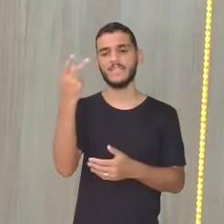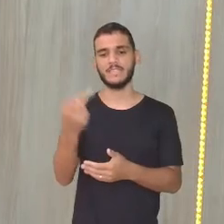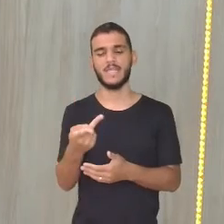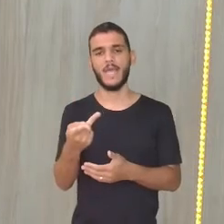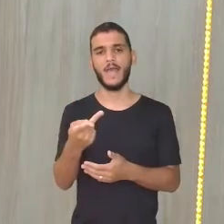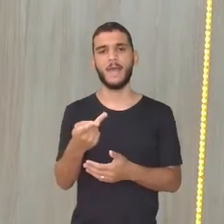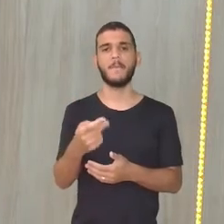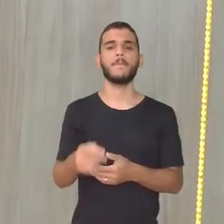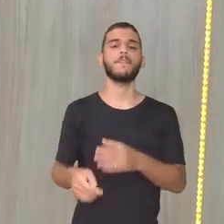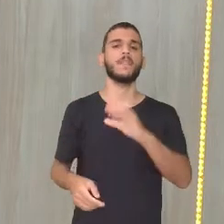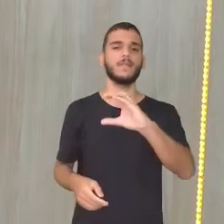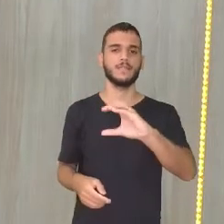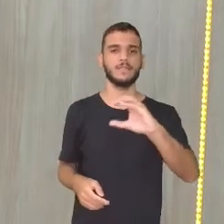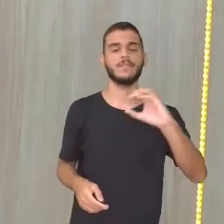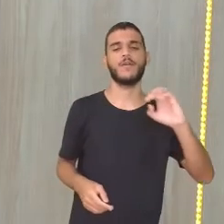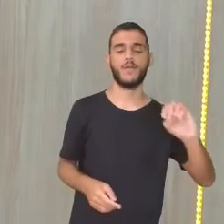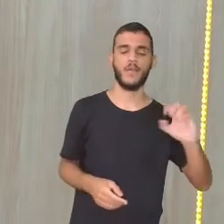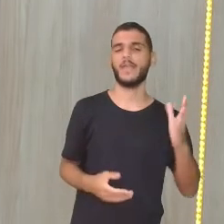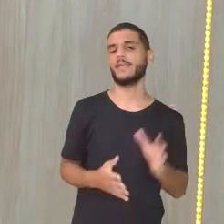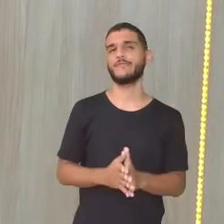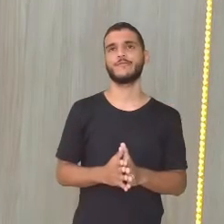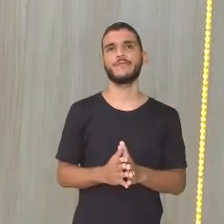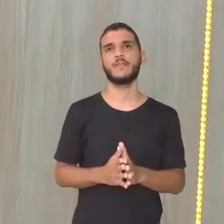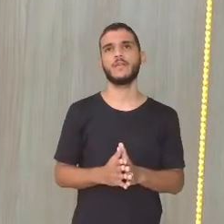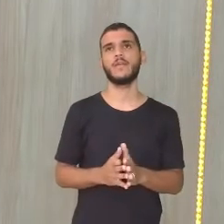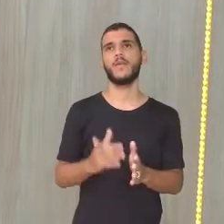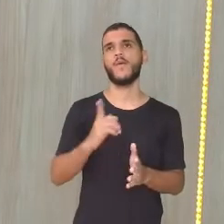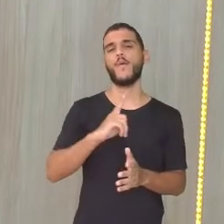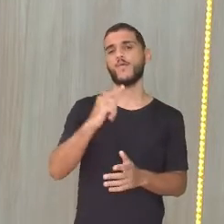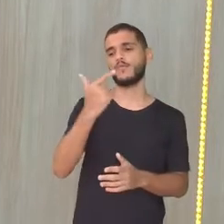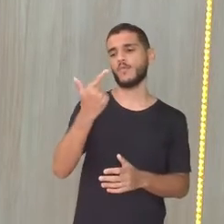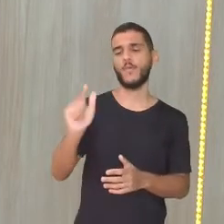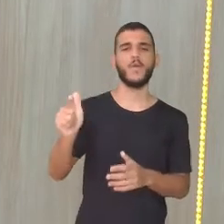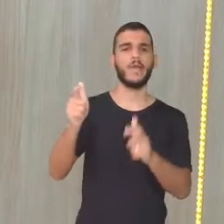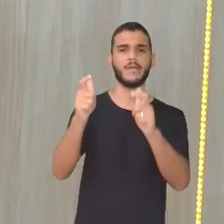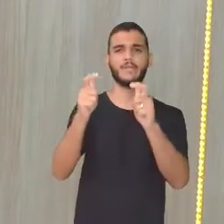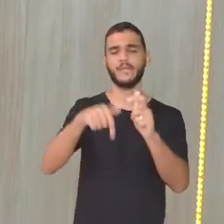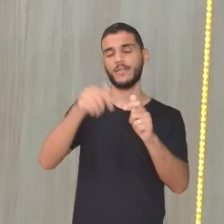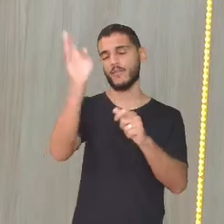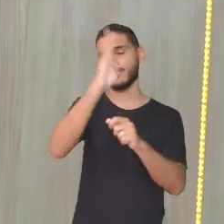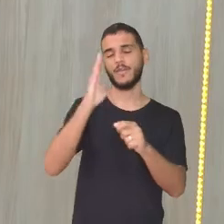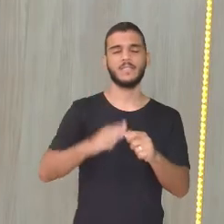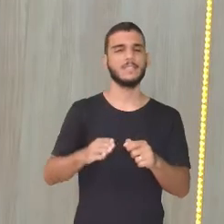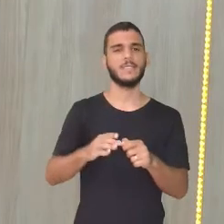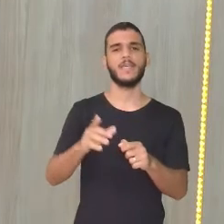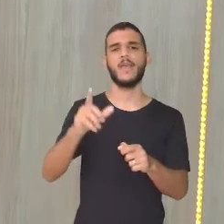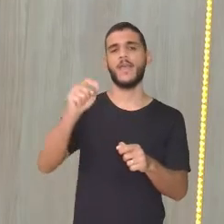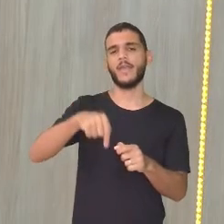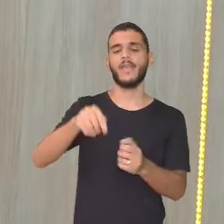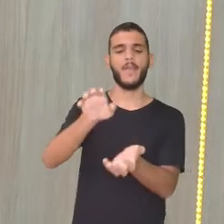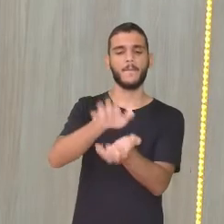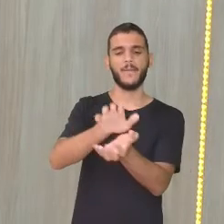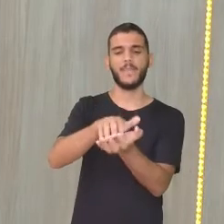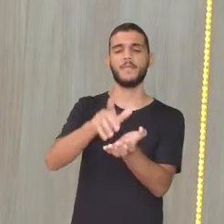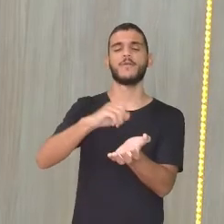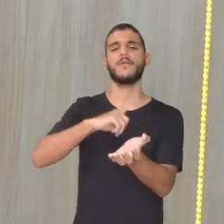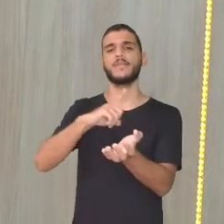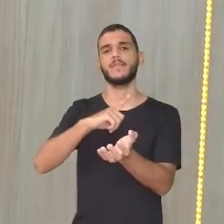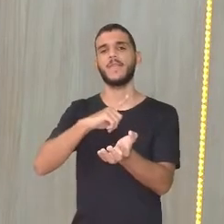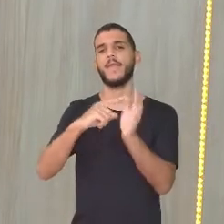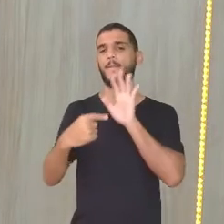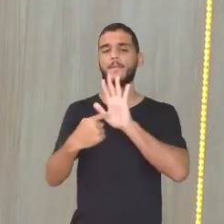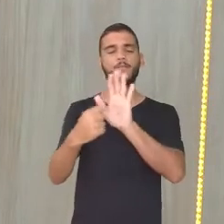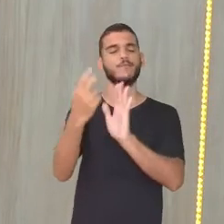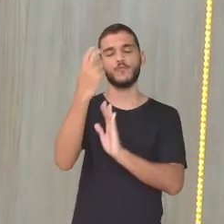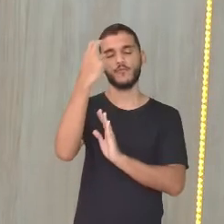algumas manifestações culturais que não tem aqui em Pernambuco. Aqui em Pernambuco vão ter manifestações que não tem lá no Acre. Lá no Acre